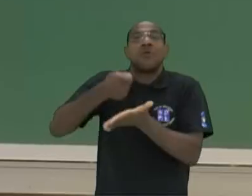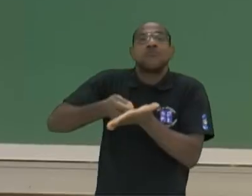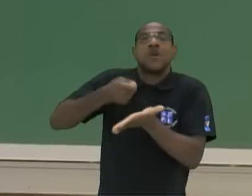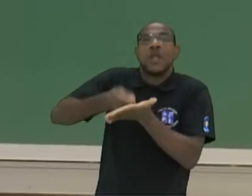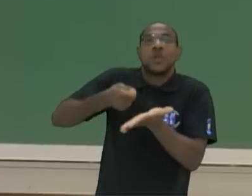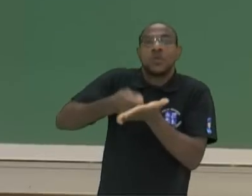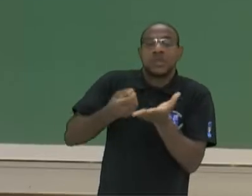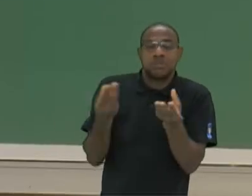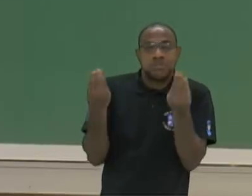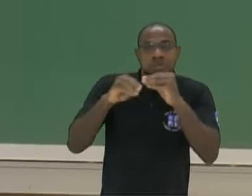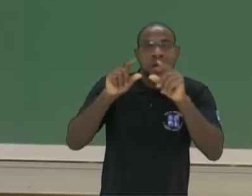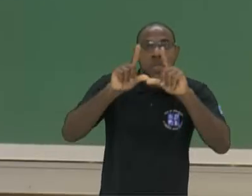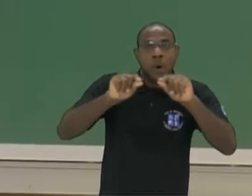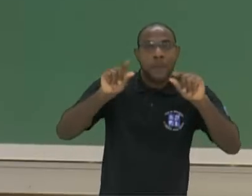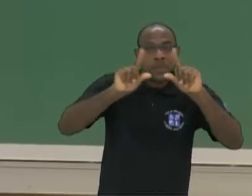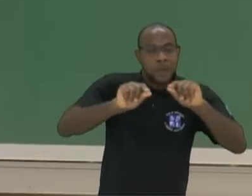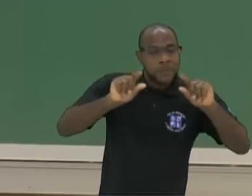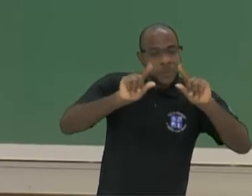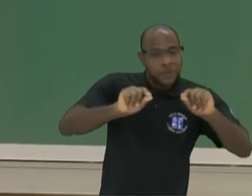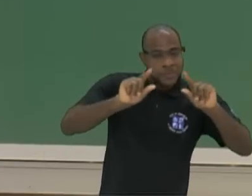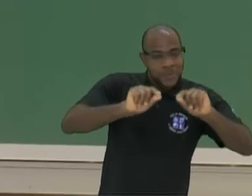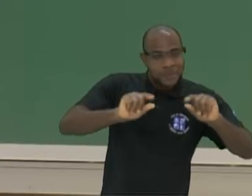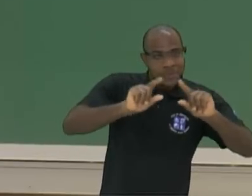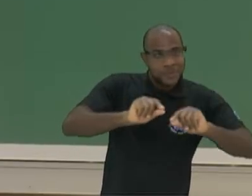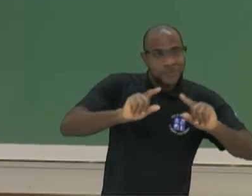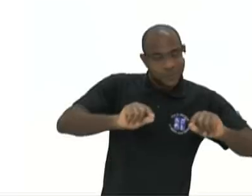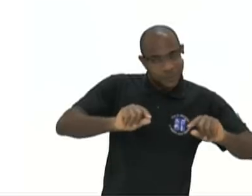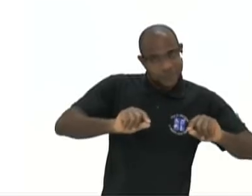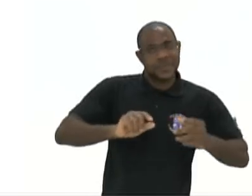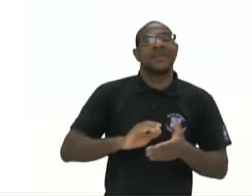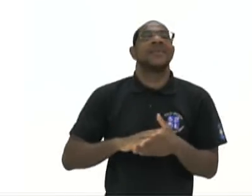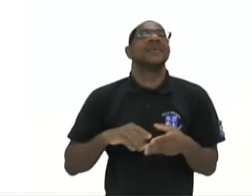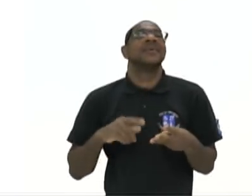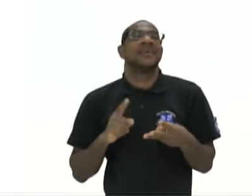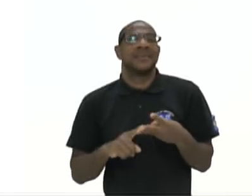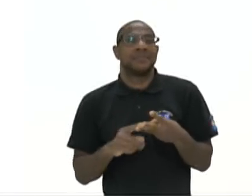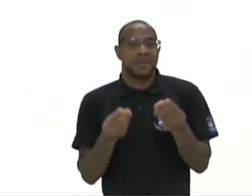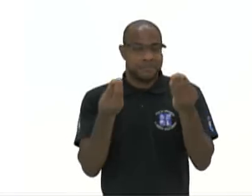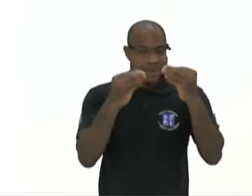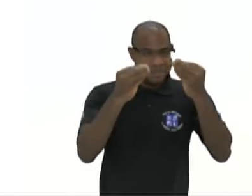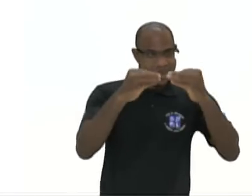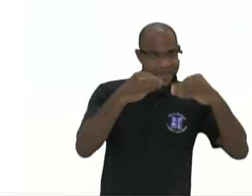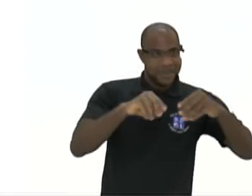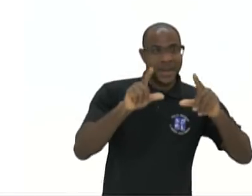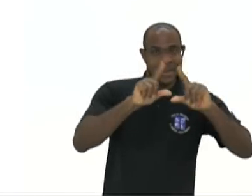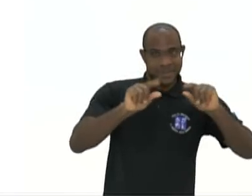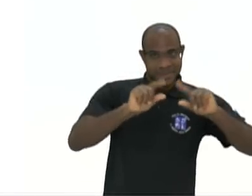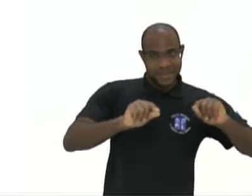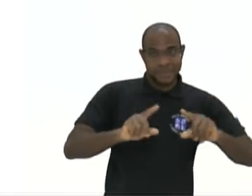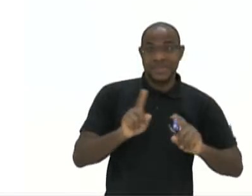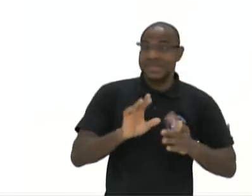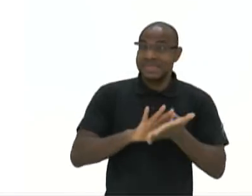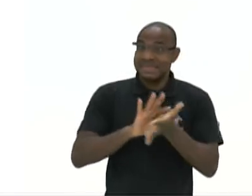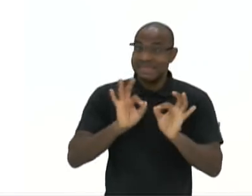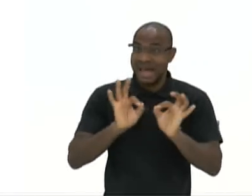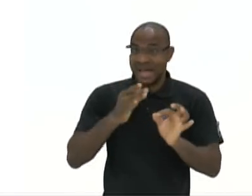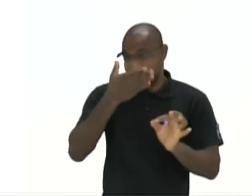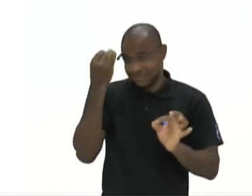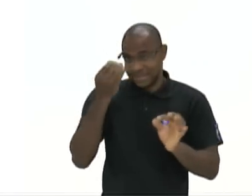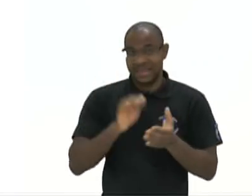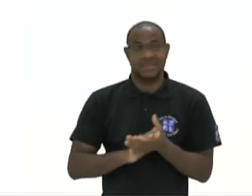em tópicos, mesmo que ela já tenha sido dita antes, tá? Mas colocada em tópicos para que nada fique esquecido,